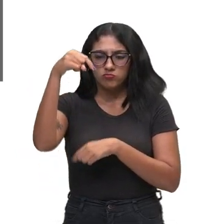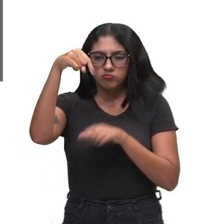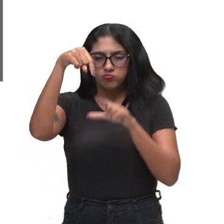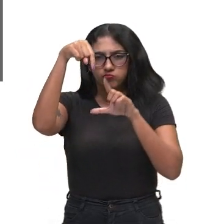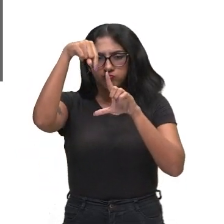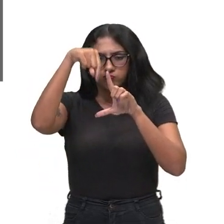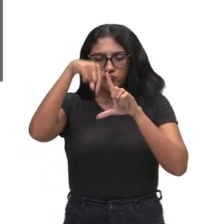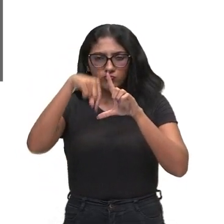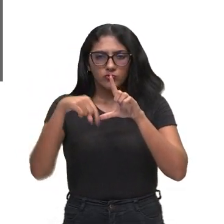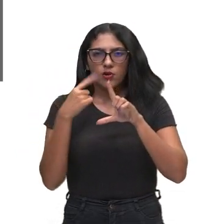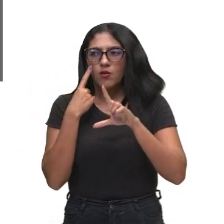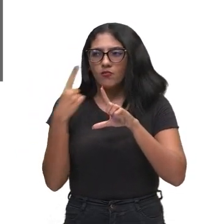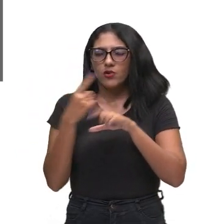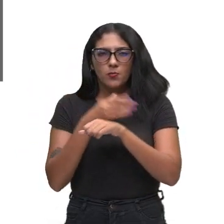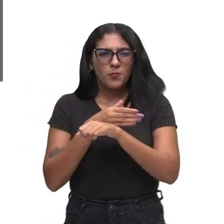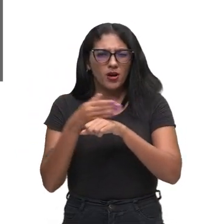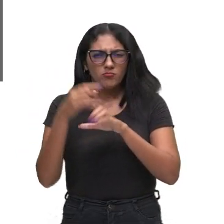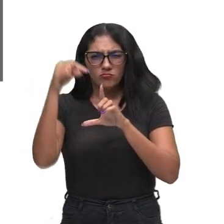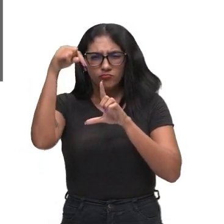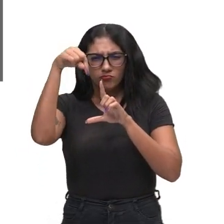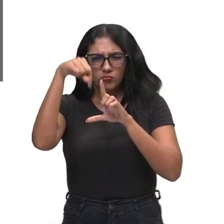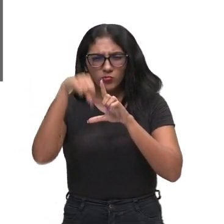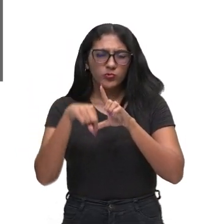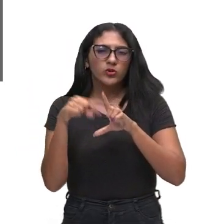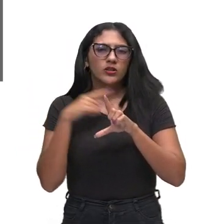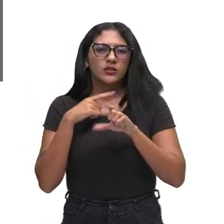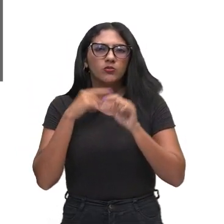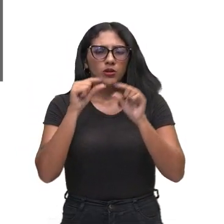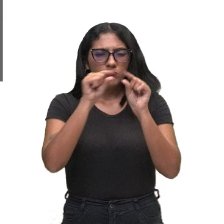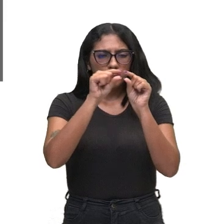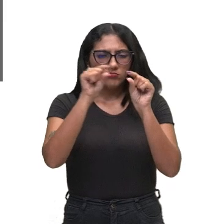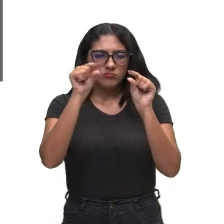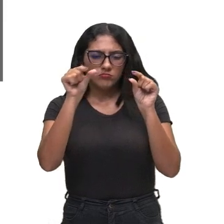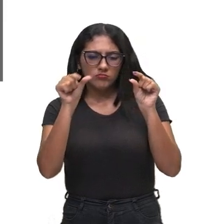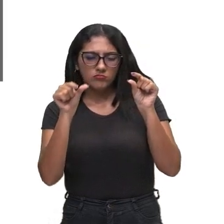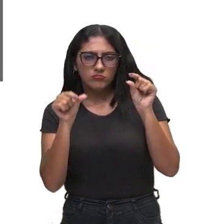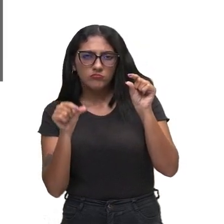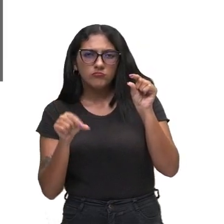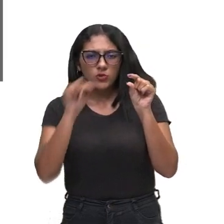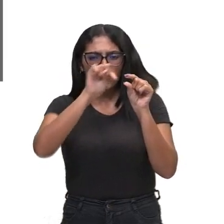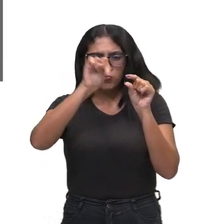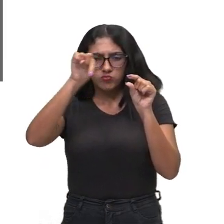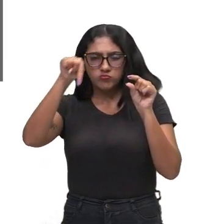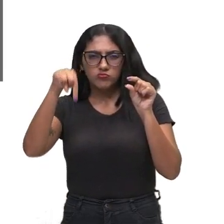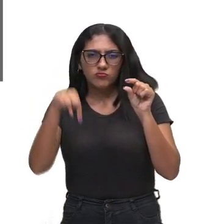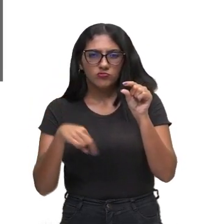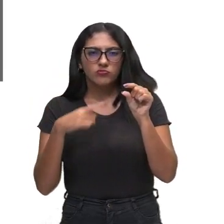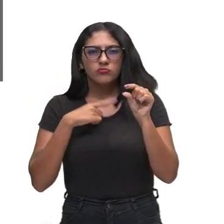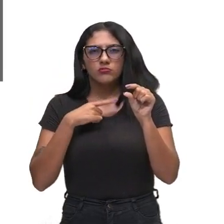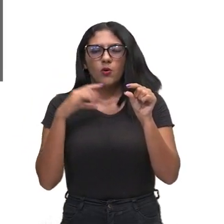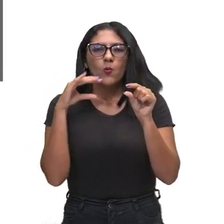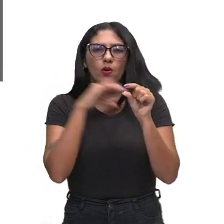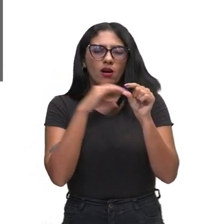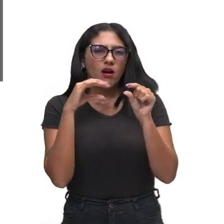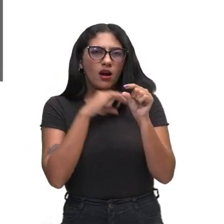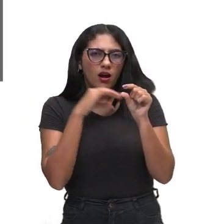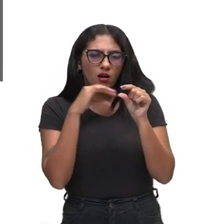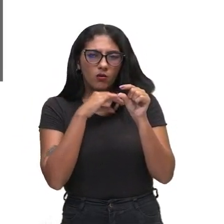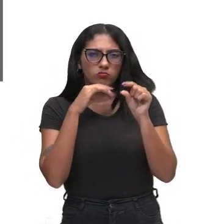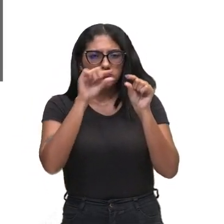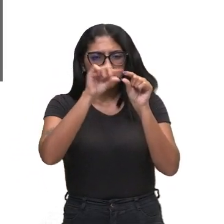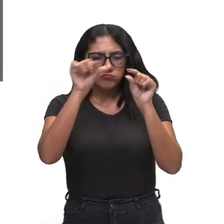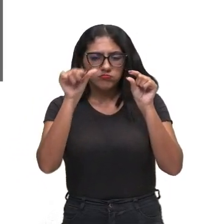estão vendo aí, tá? Tem uma canalização desse vapor né, de uma parte desse vapor,